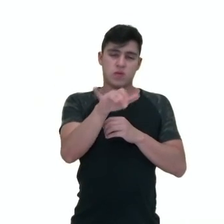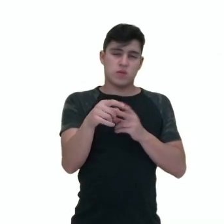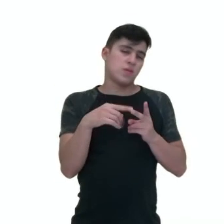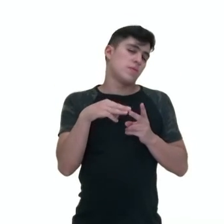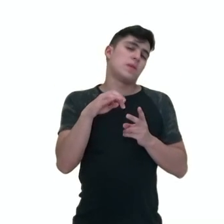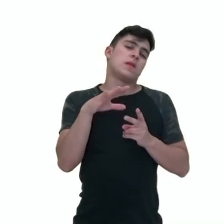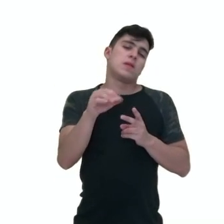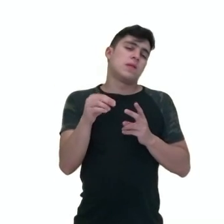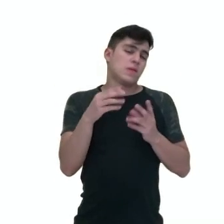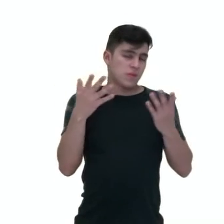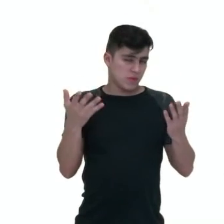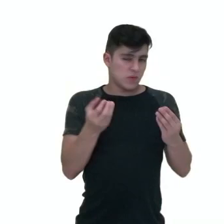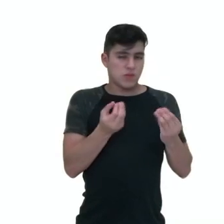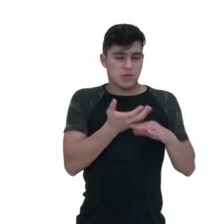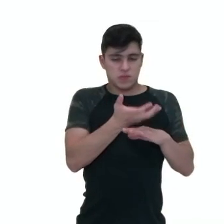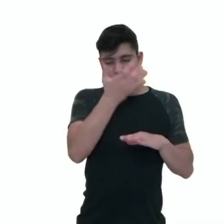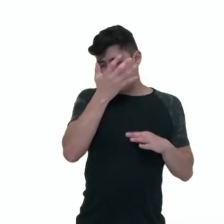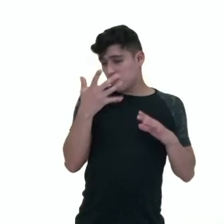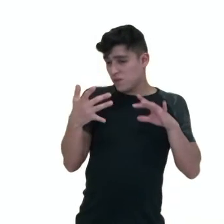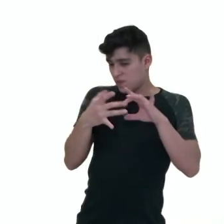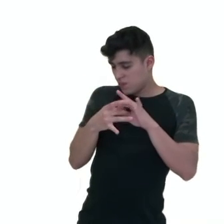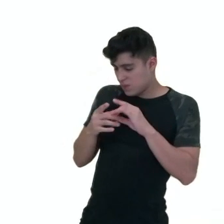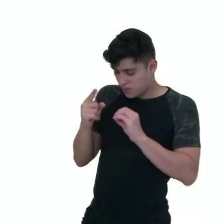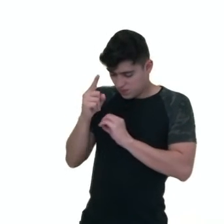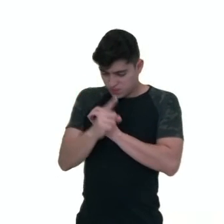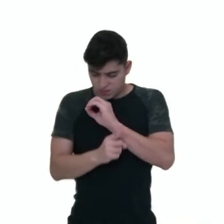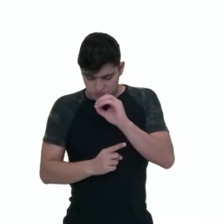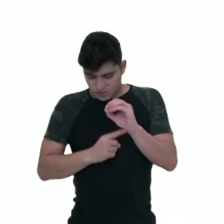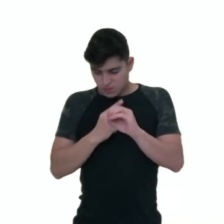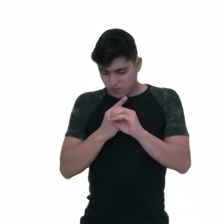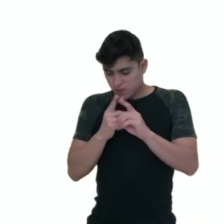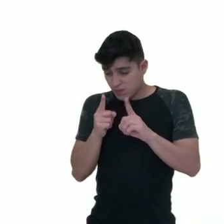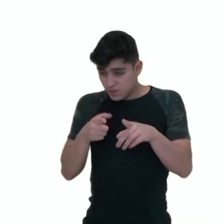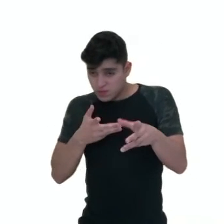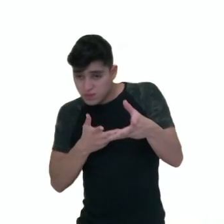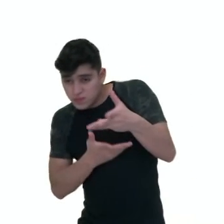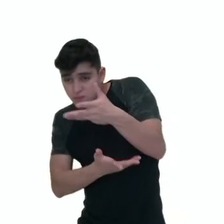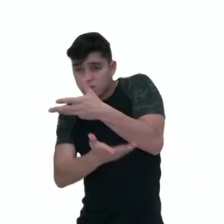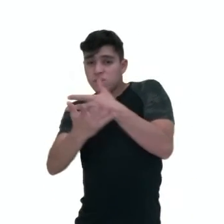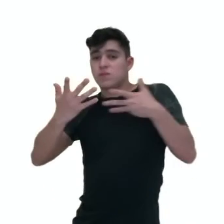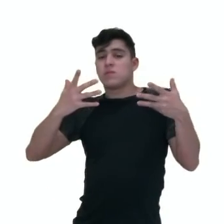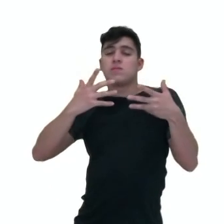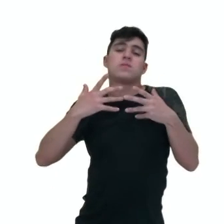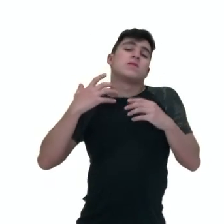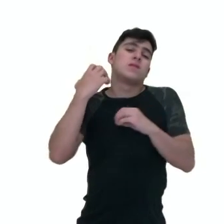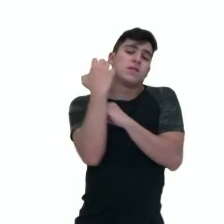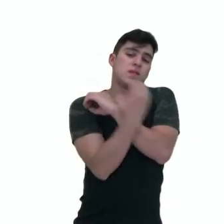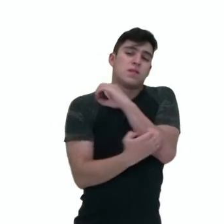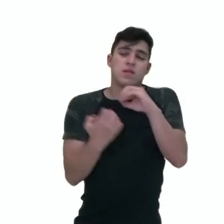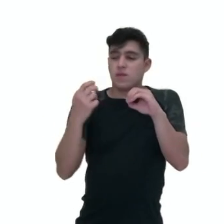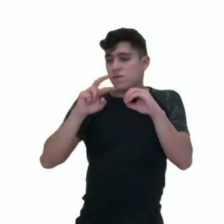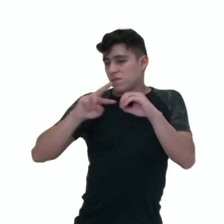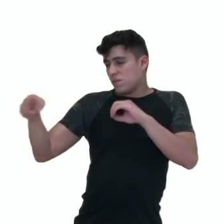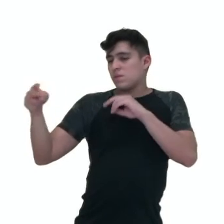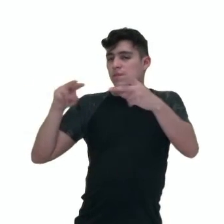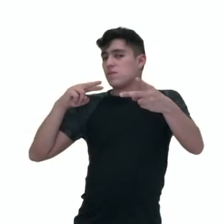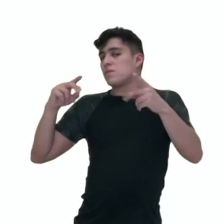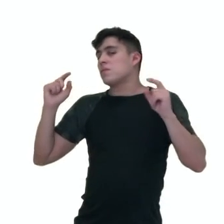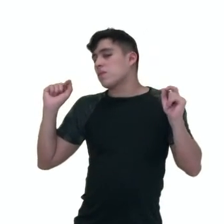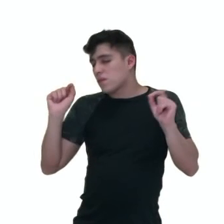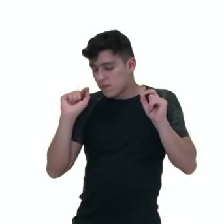Como ocorrem as ligações entre átomos através do compartilhamento de elétrons.